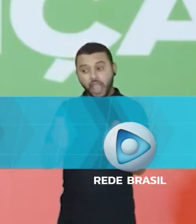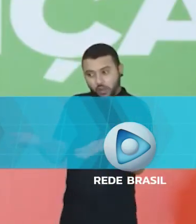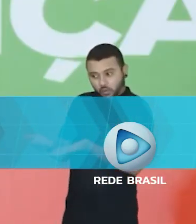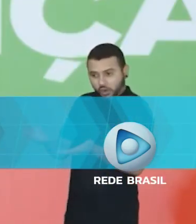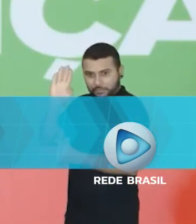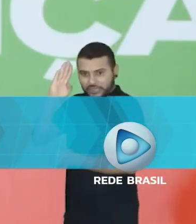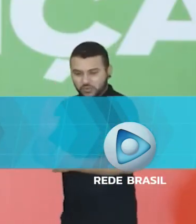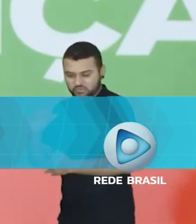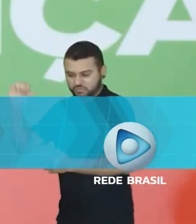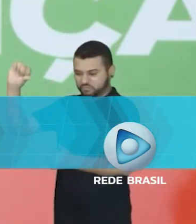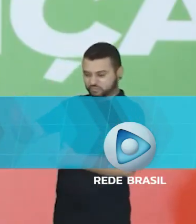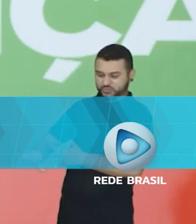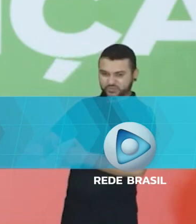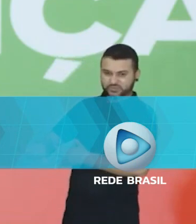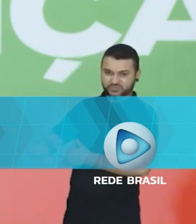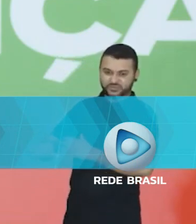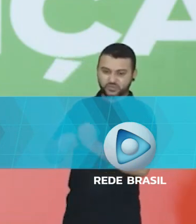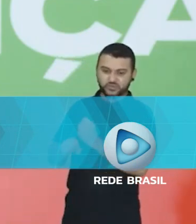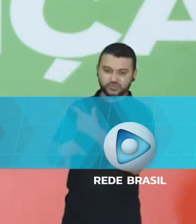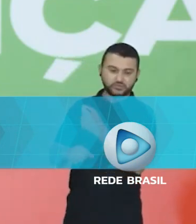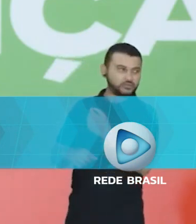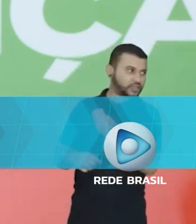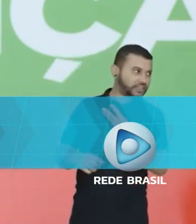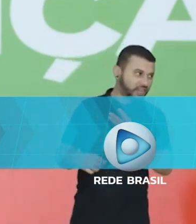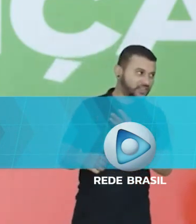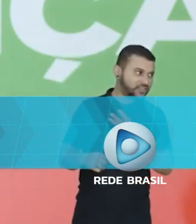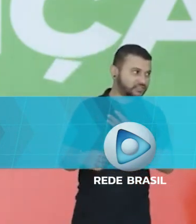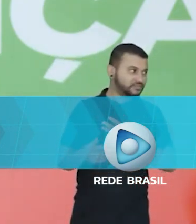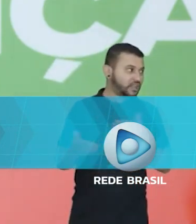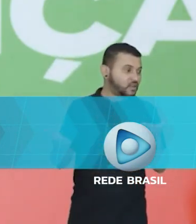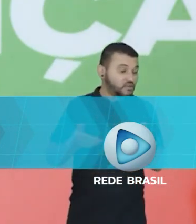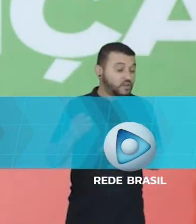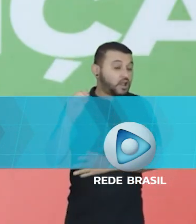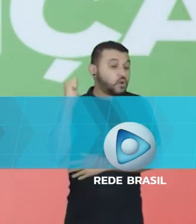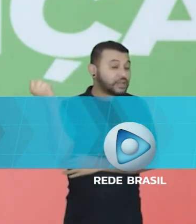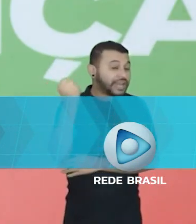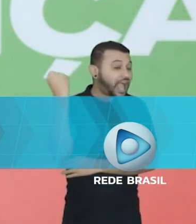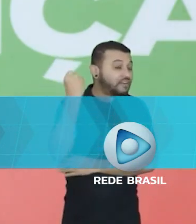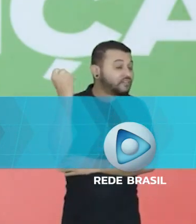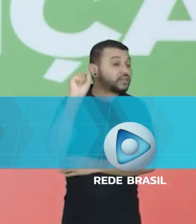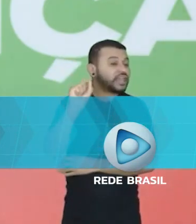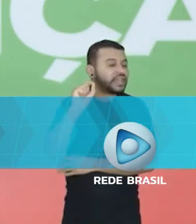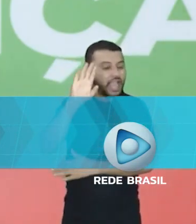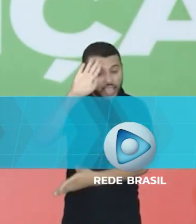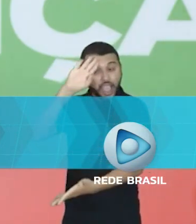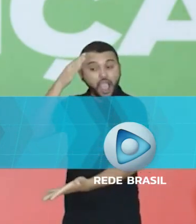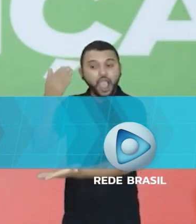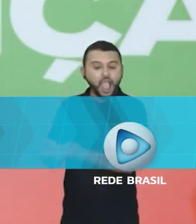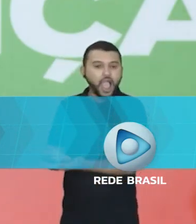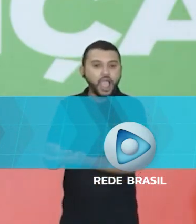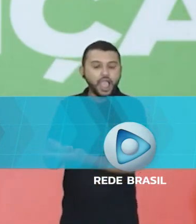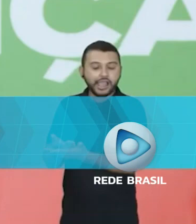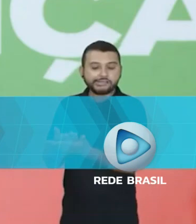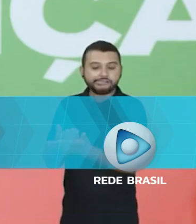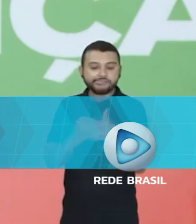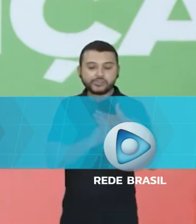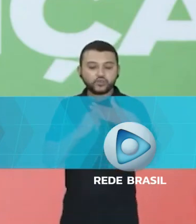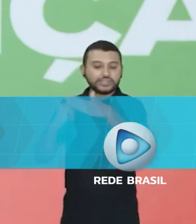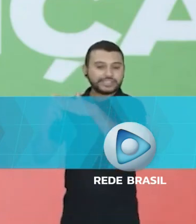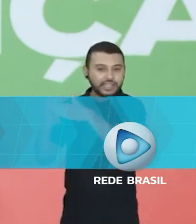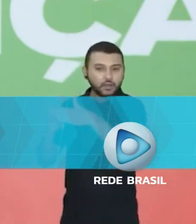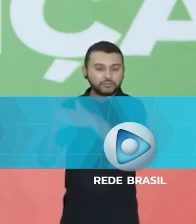2003. Porque hoje tem uma coisa mais grave que é a falta de credibilidade nas instituições. É a